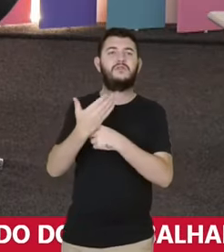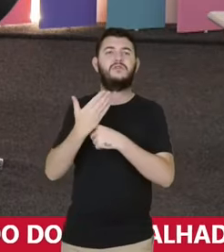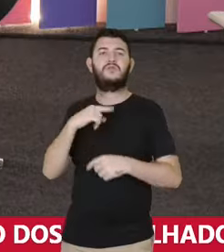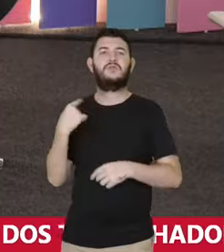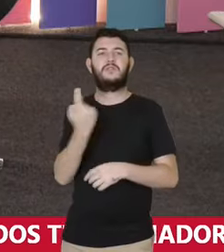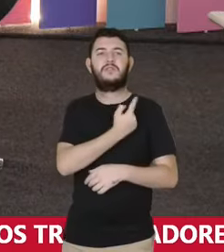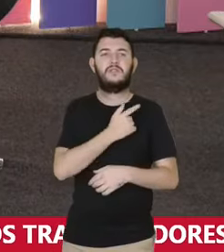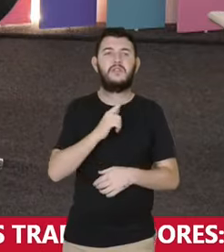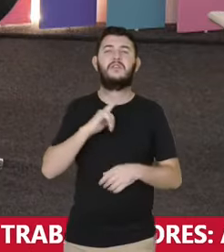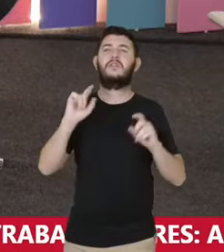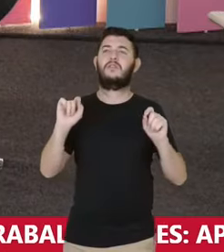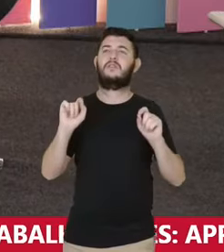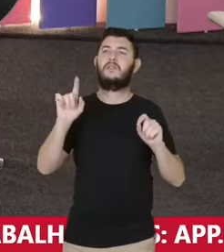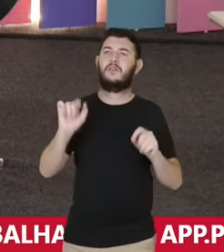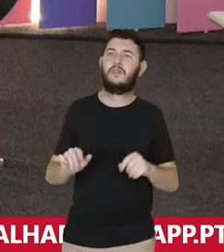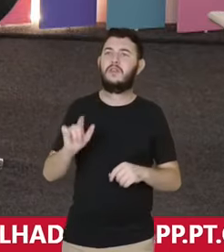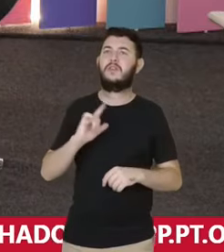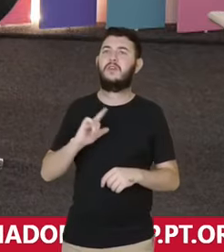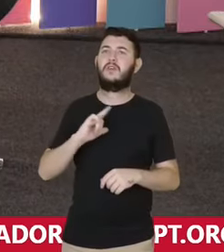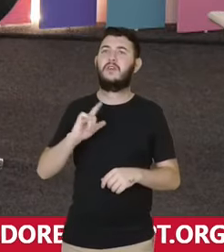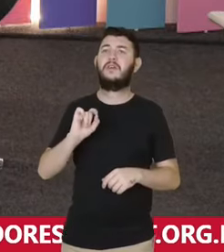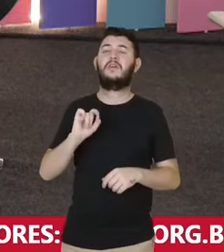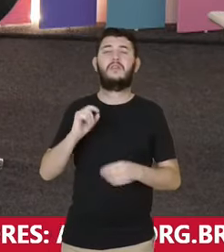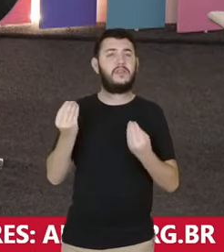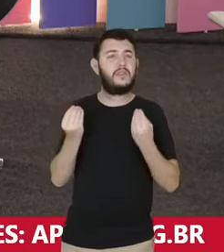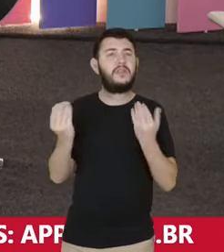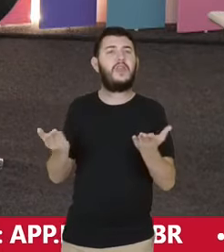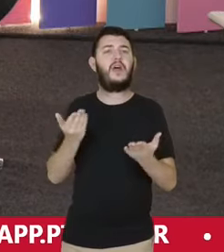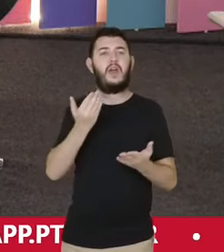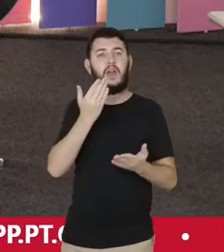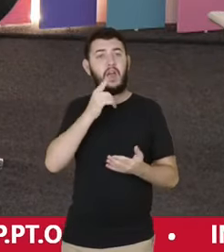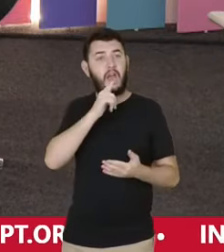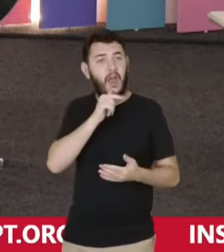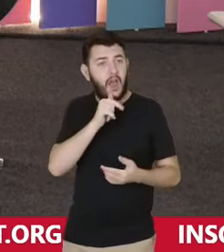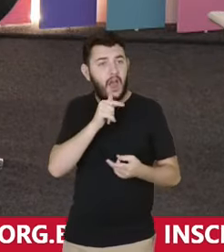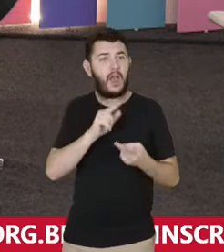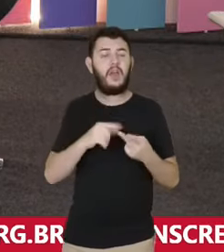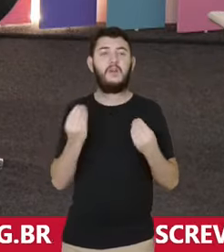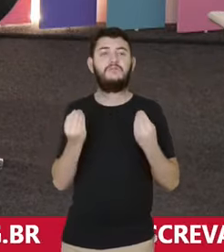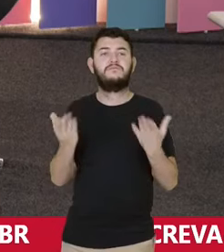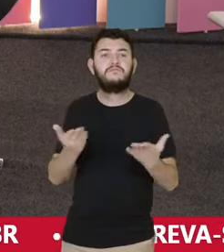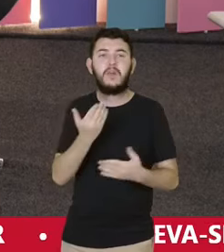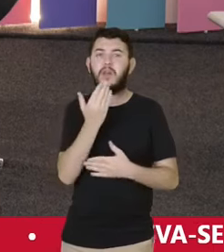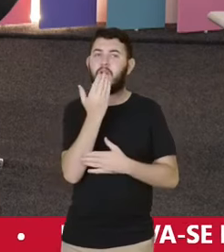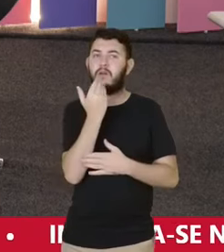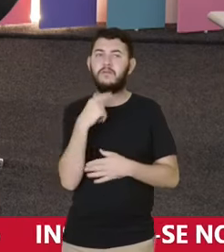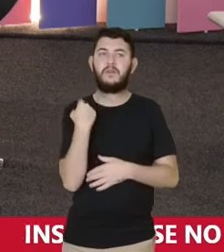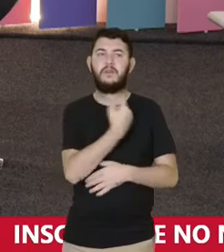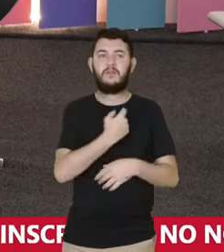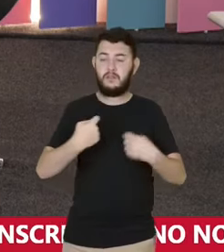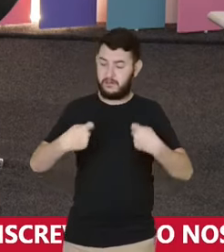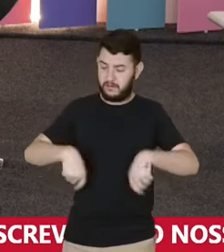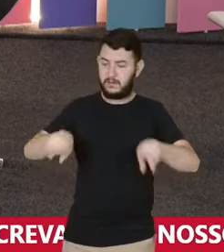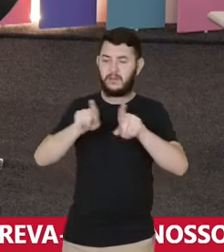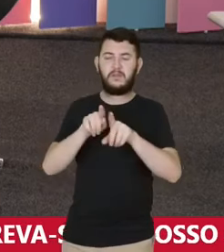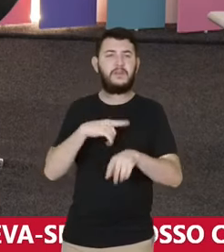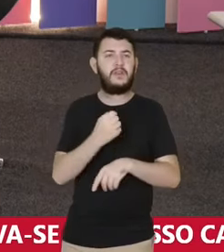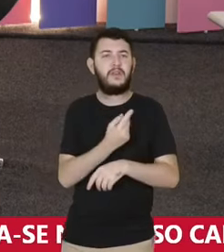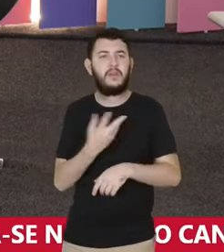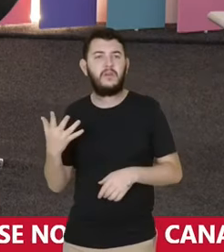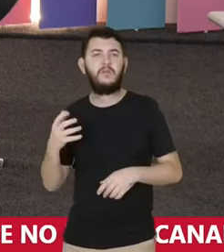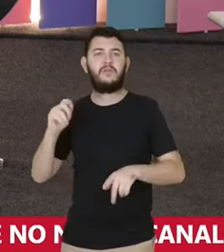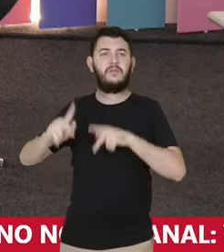procure a coordenação, né? Doe água, doe alimentação, porque a gente está precisando, nós somos, muitos povos estão aqui,